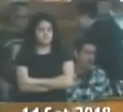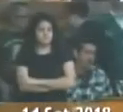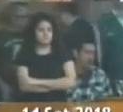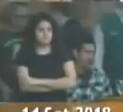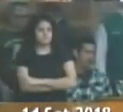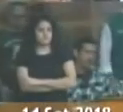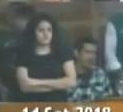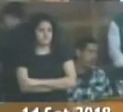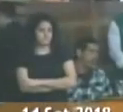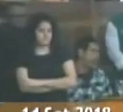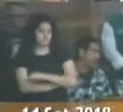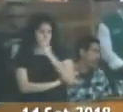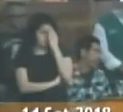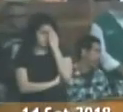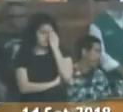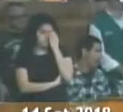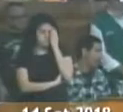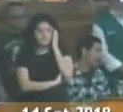Sempre bom.